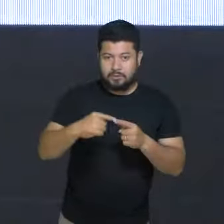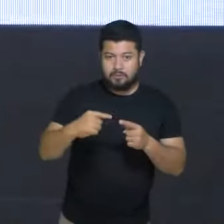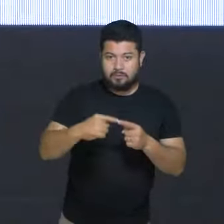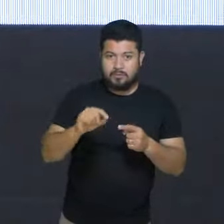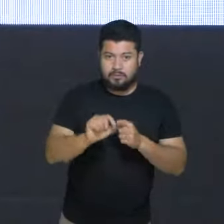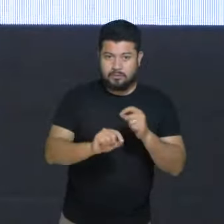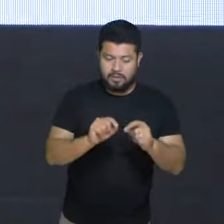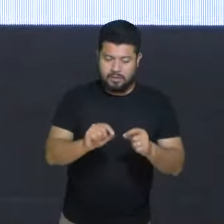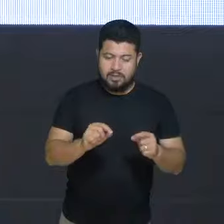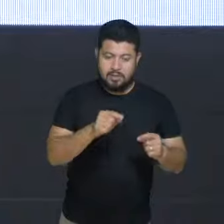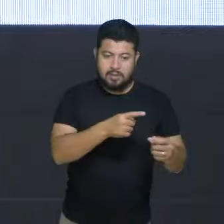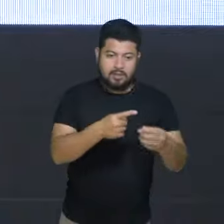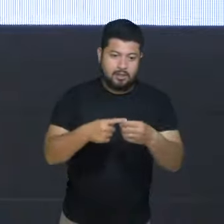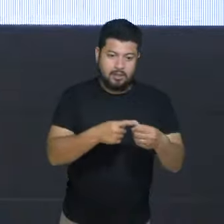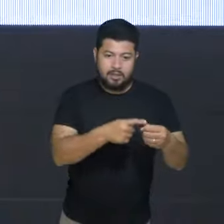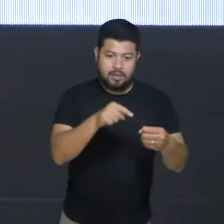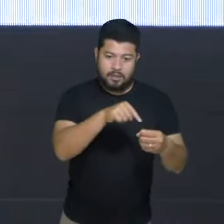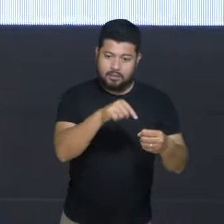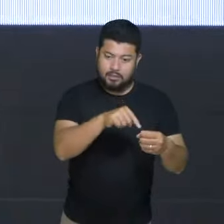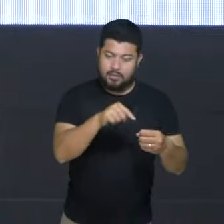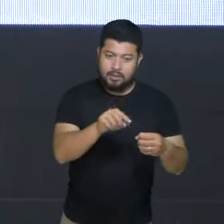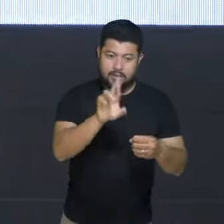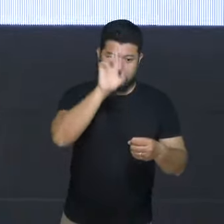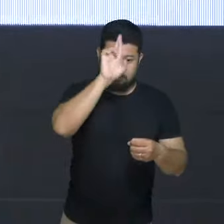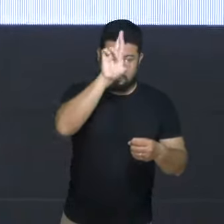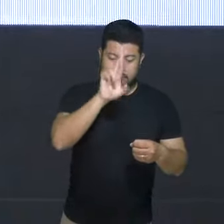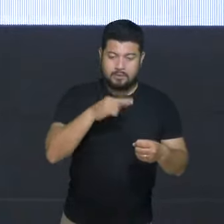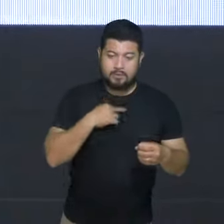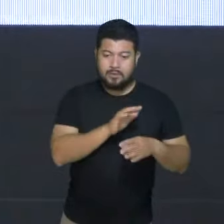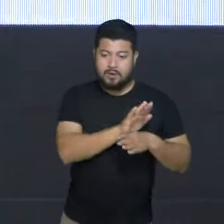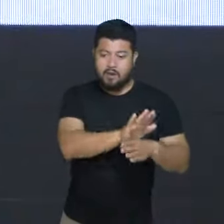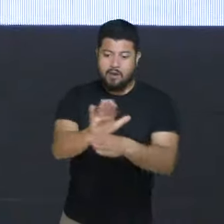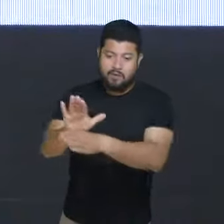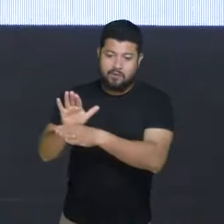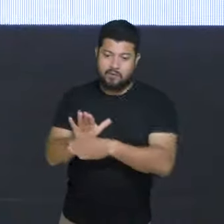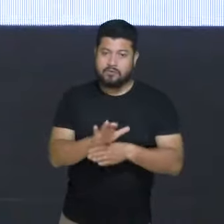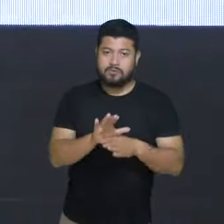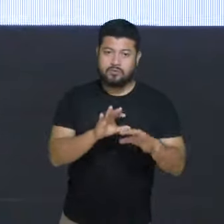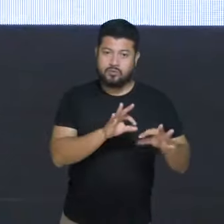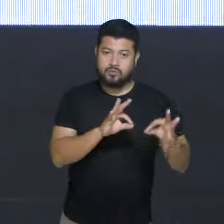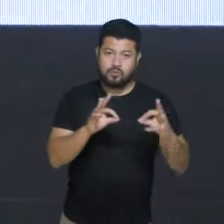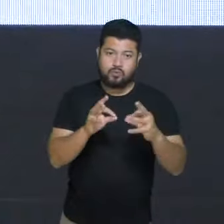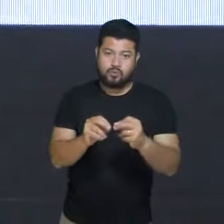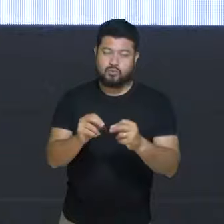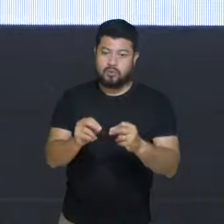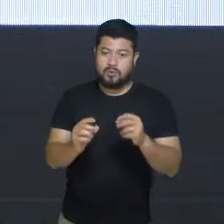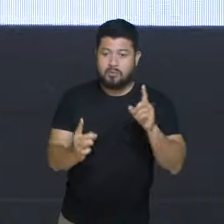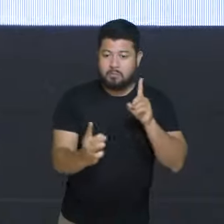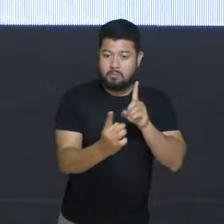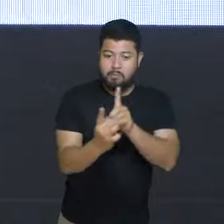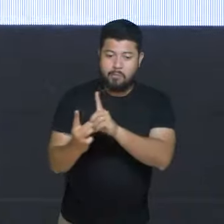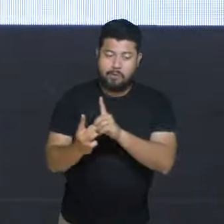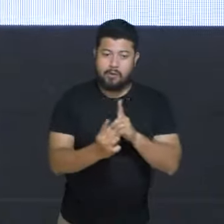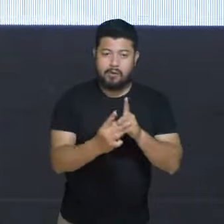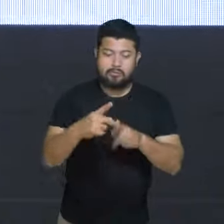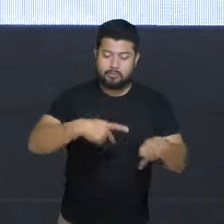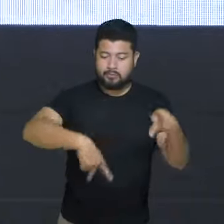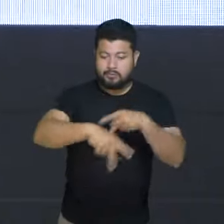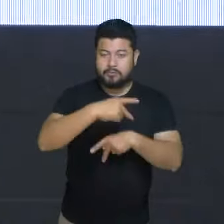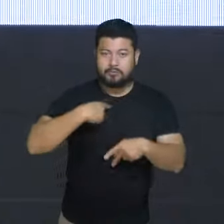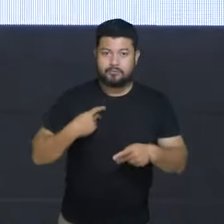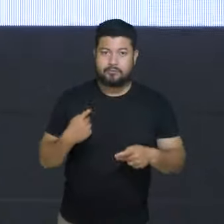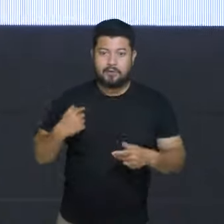e eu havia falado que fiquei muito feliz em ver o tema vira debate aqui no congresso e fico muito feliz em ver